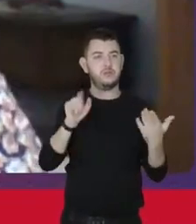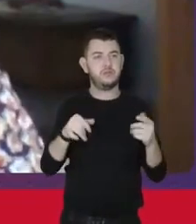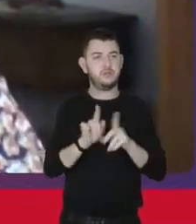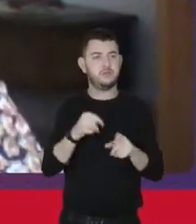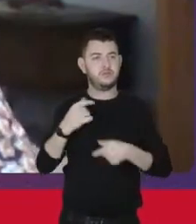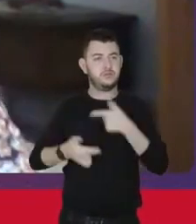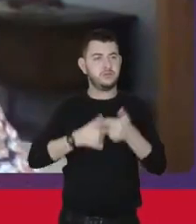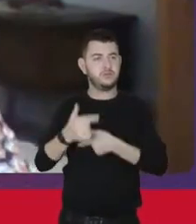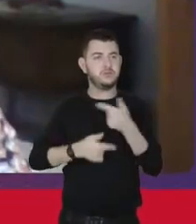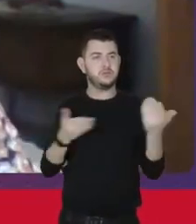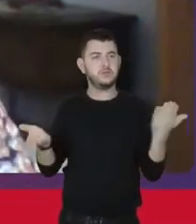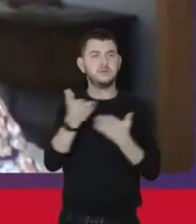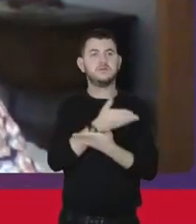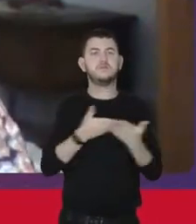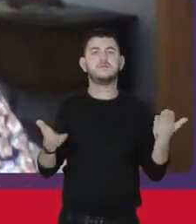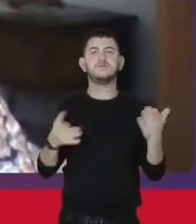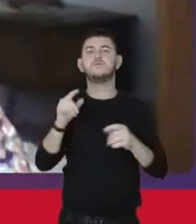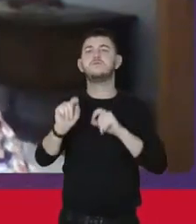que envolvem